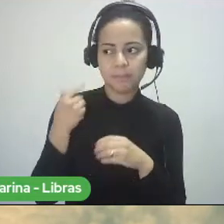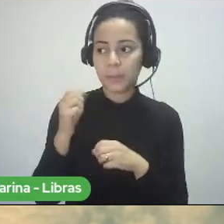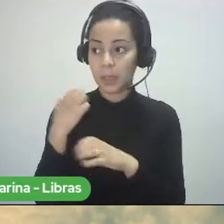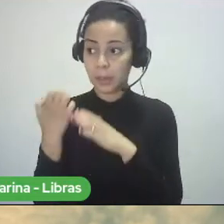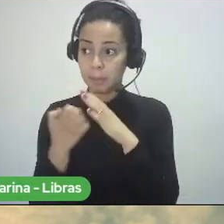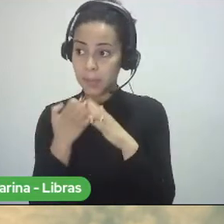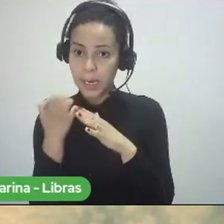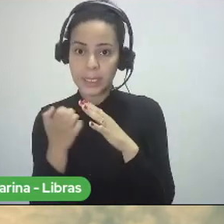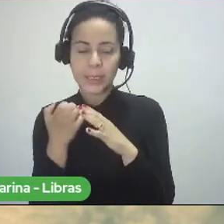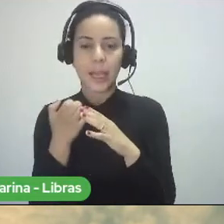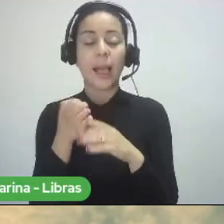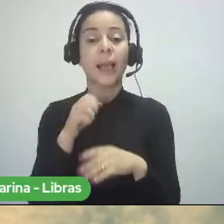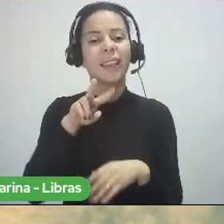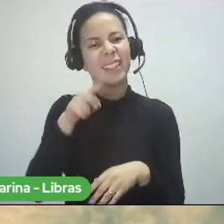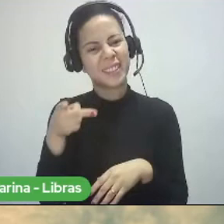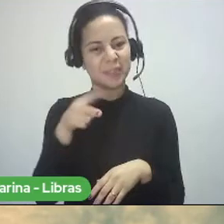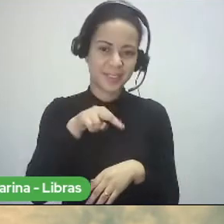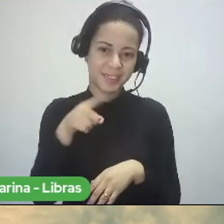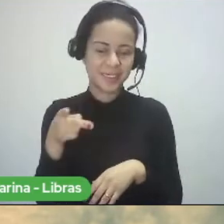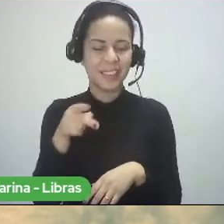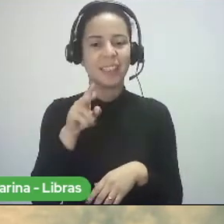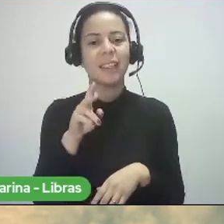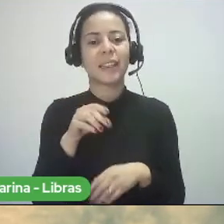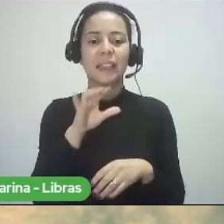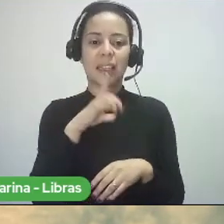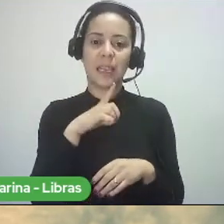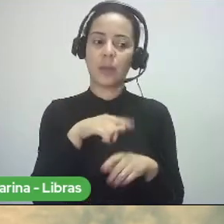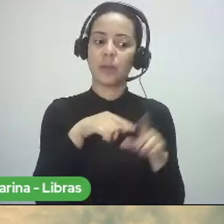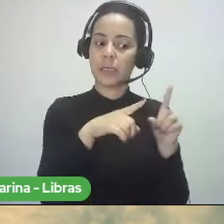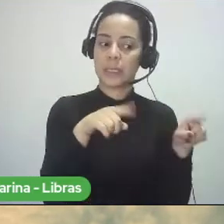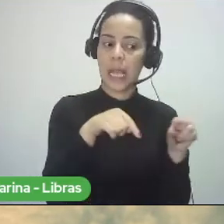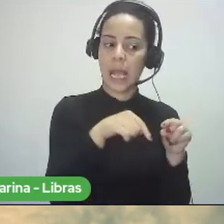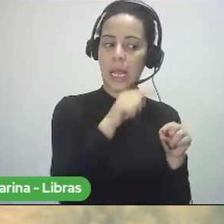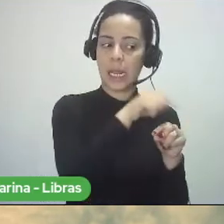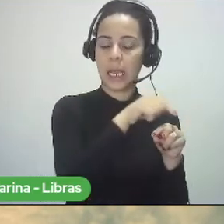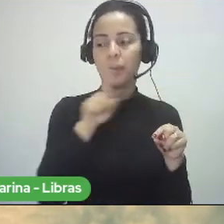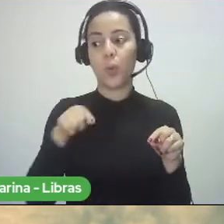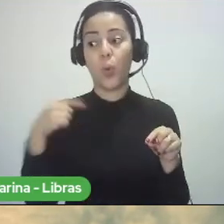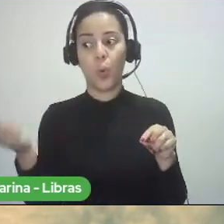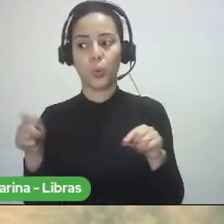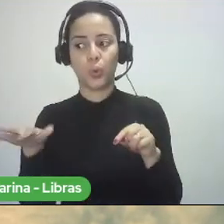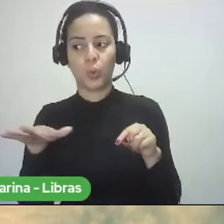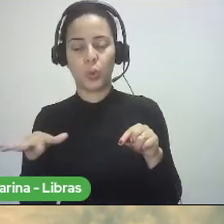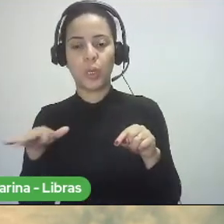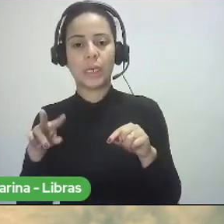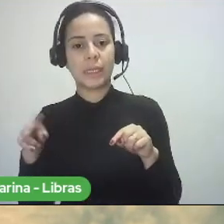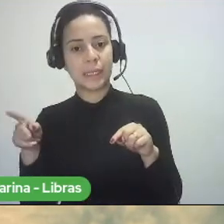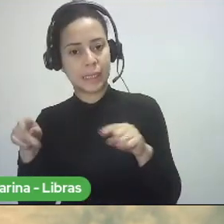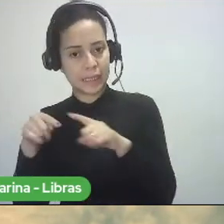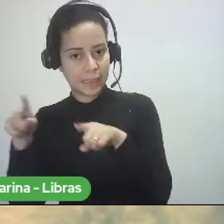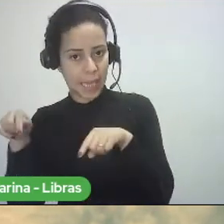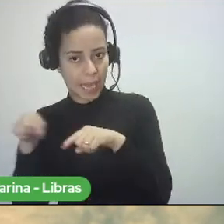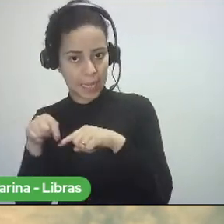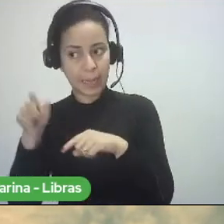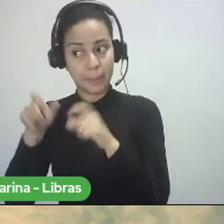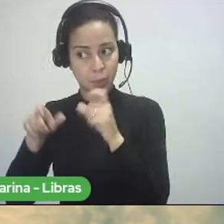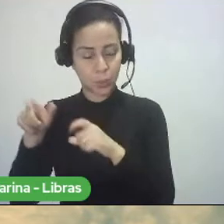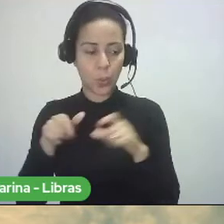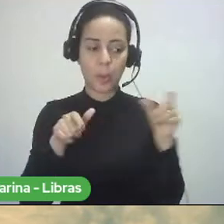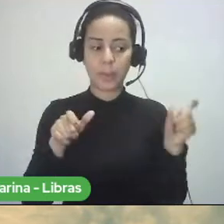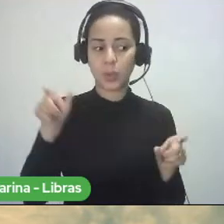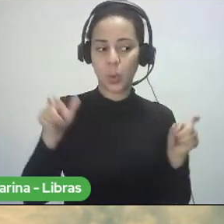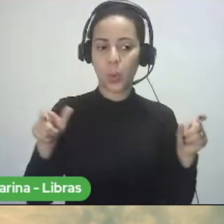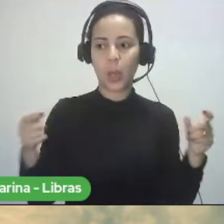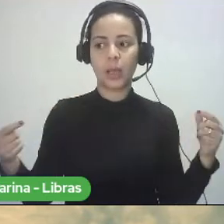híbrido é um pessoal numa sala, aí o outro pessoal na outra sala, e todo mundo colaborando. Mas acho que a gente